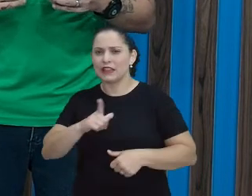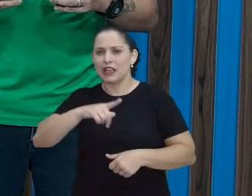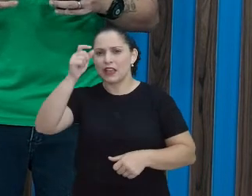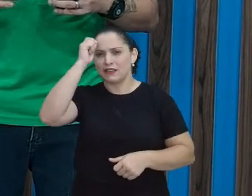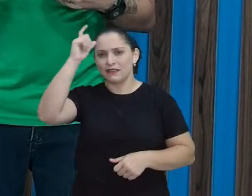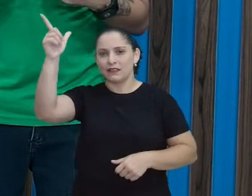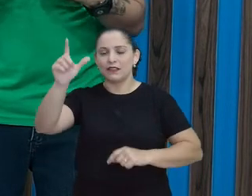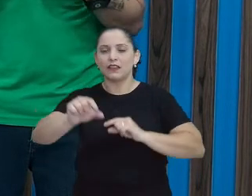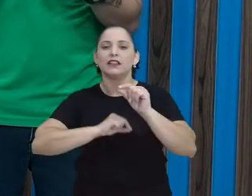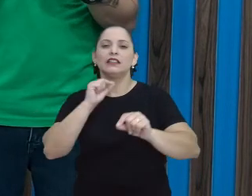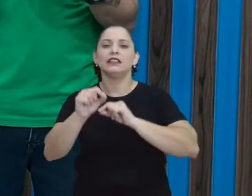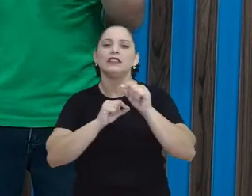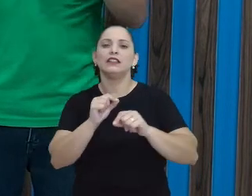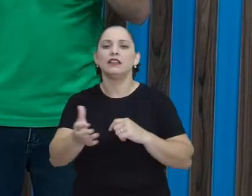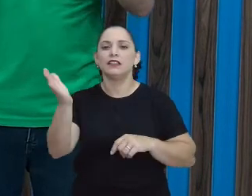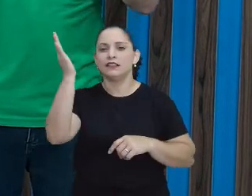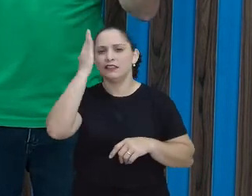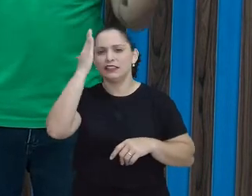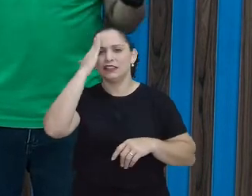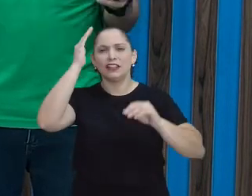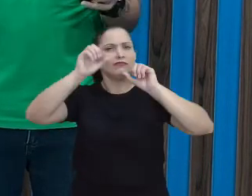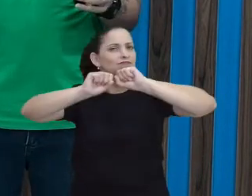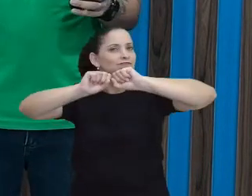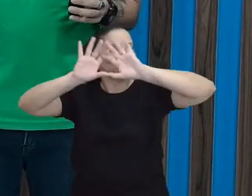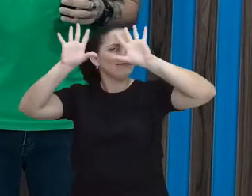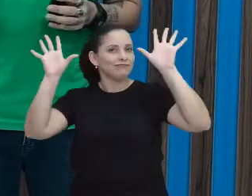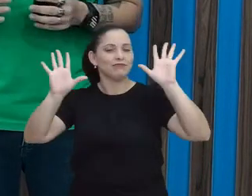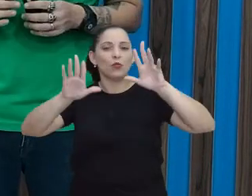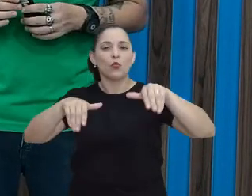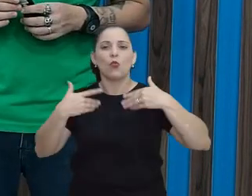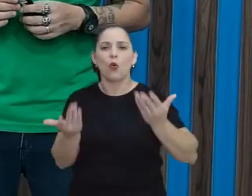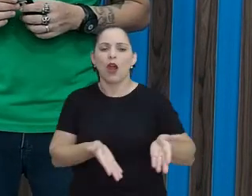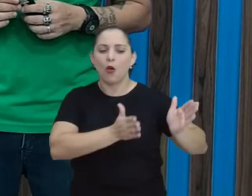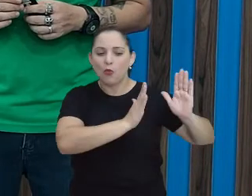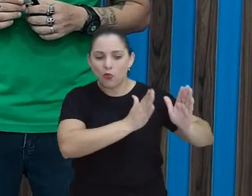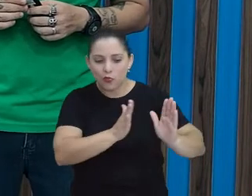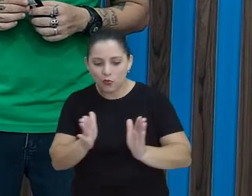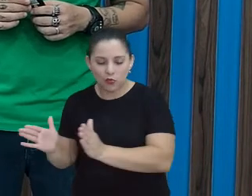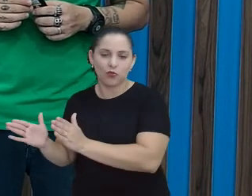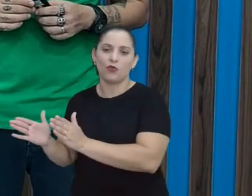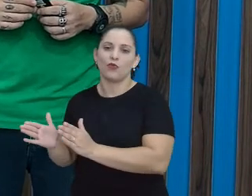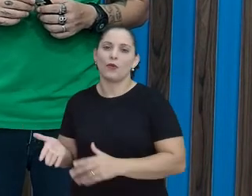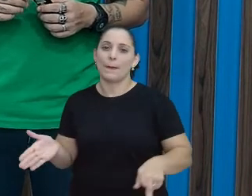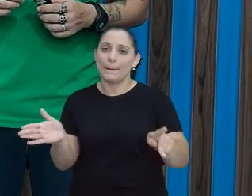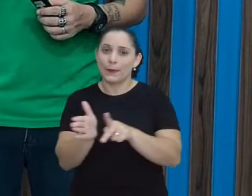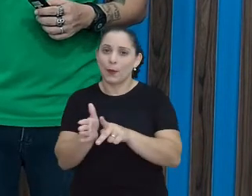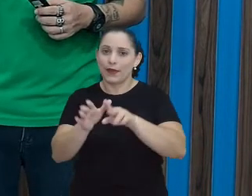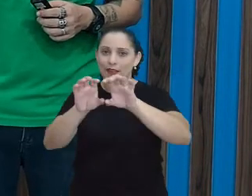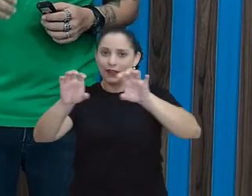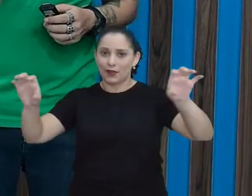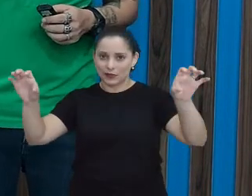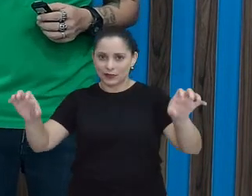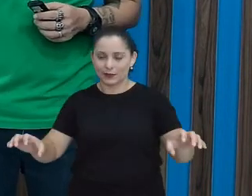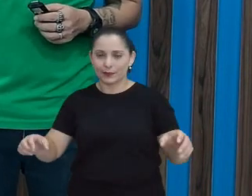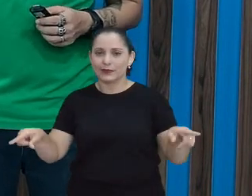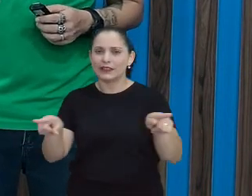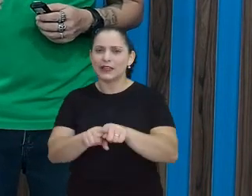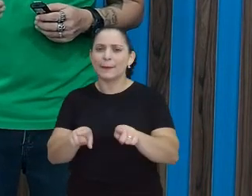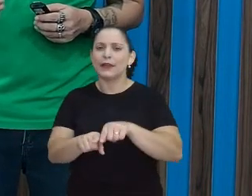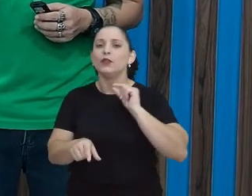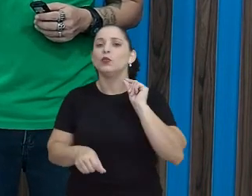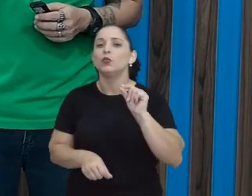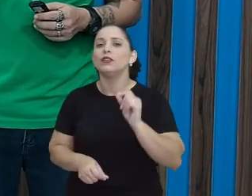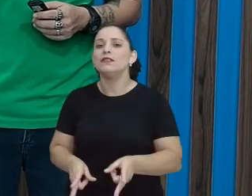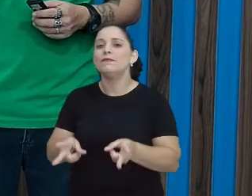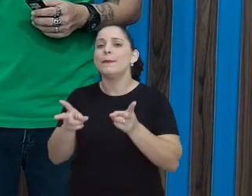ideia de entender qual é a razão geral de uma equação, tá certo? E uma outra coisa que a gente percebe